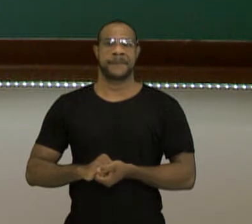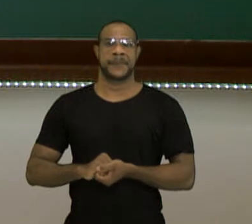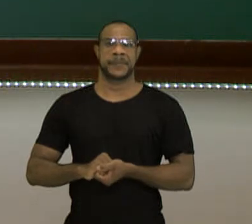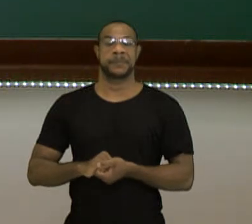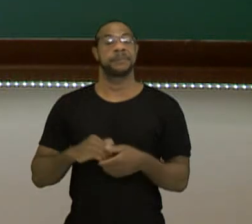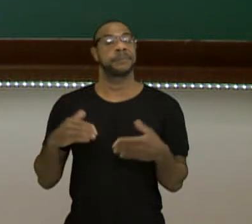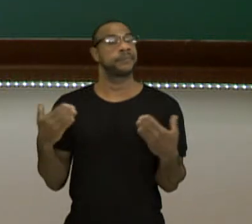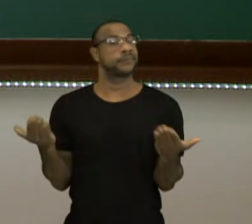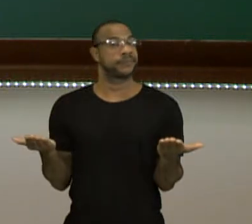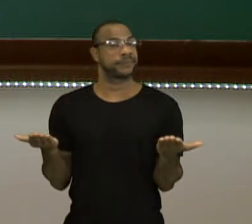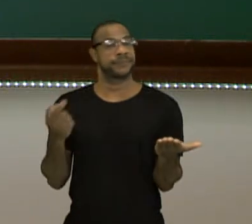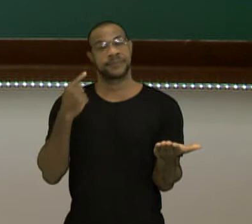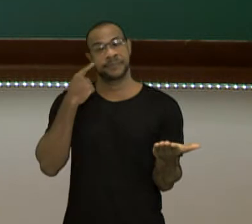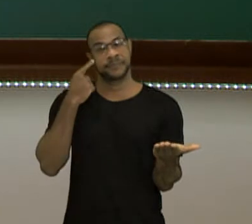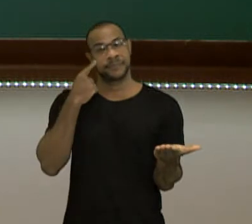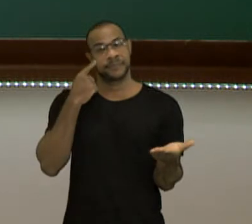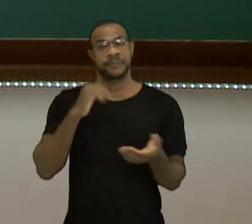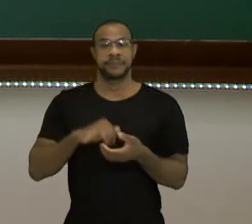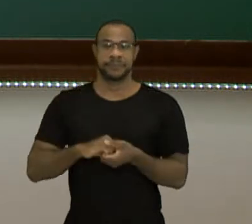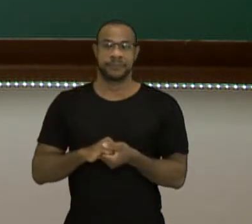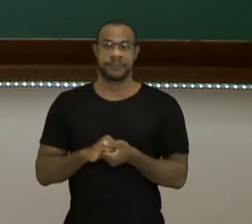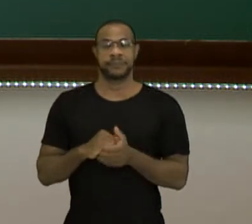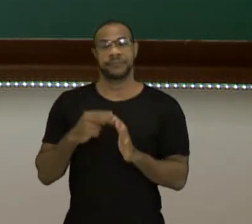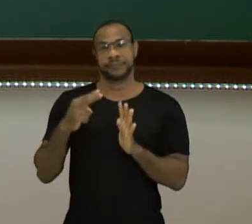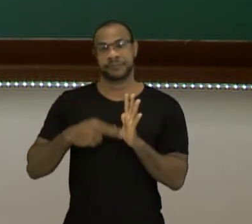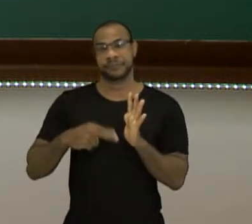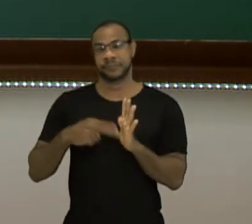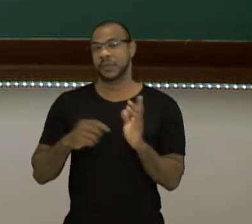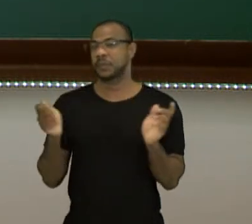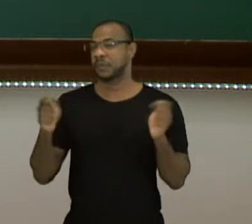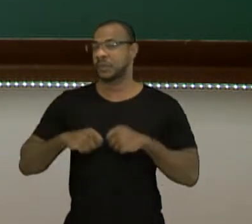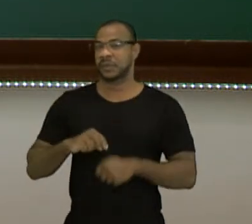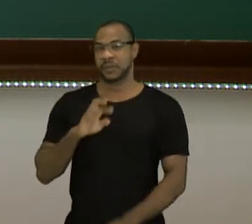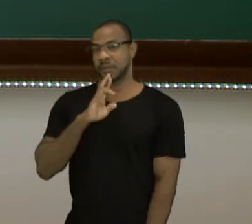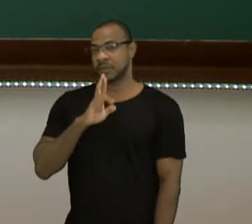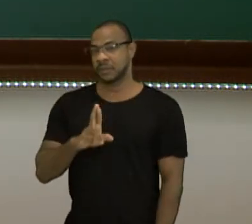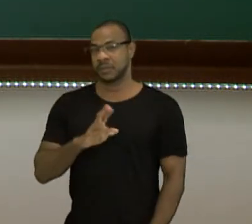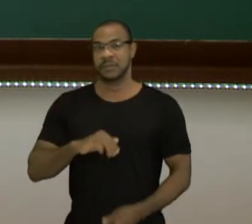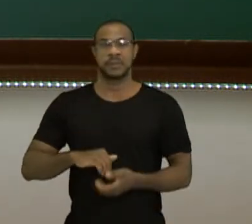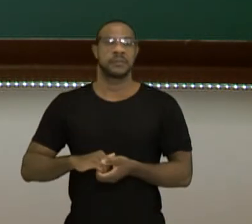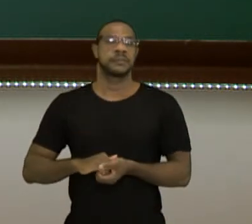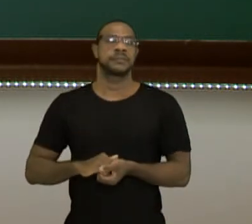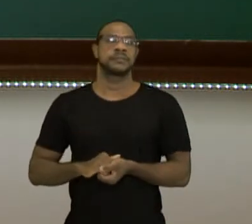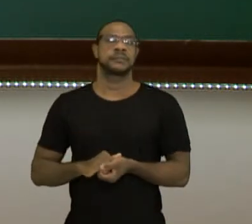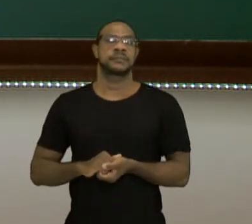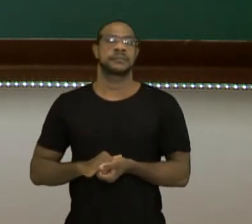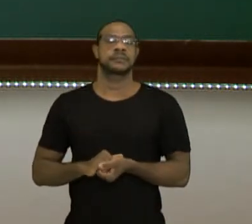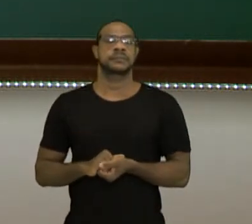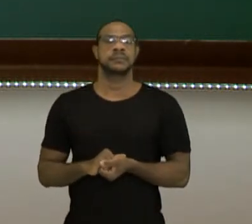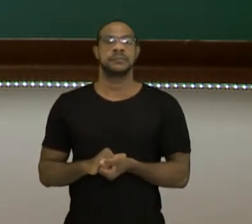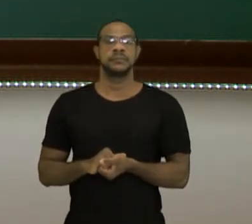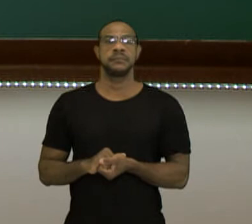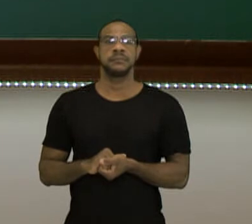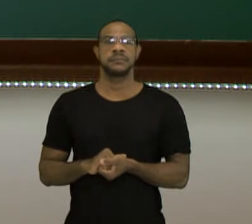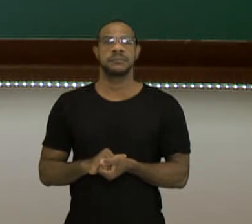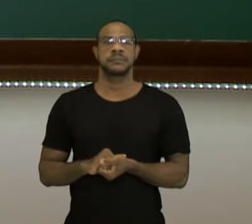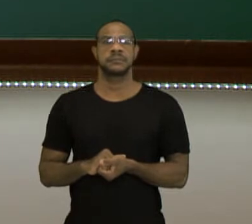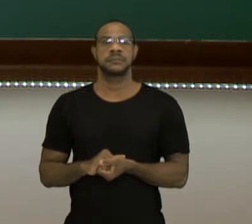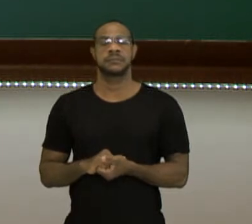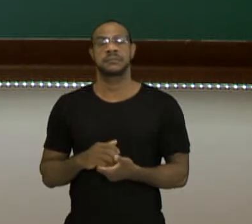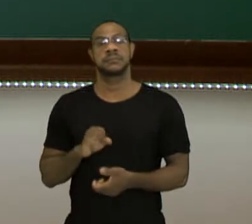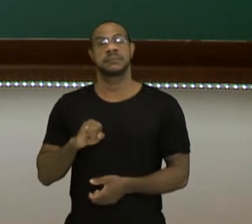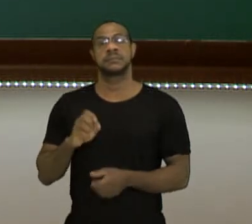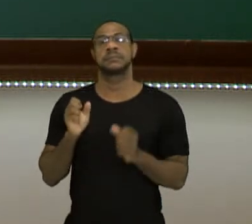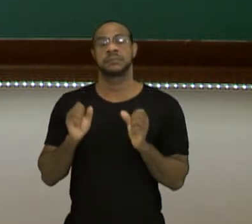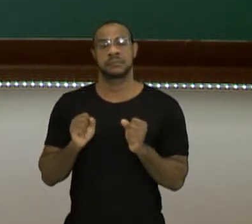E aí, pensaram? Vamos a ver uma possível resposta. Aqui, ó. Se tu